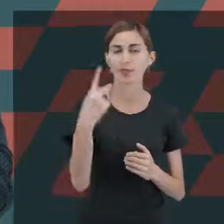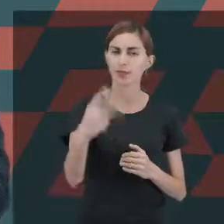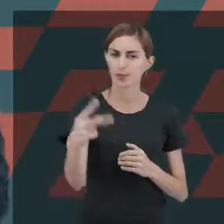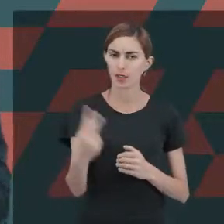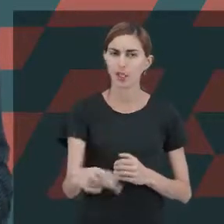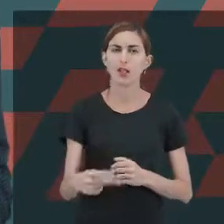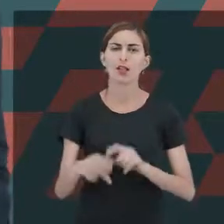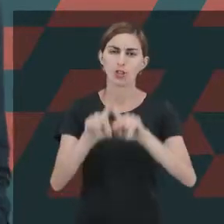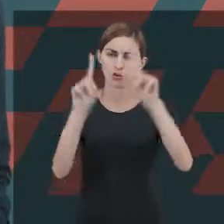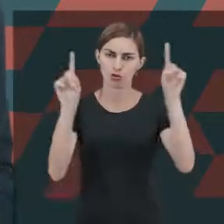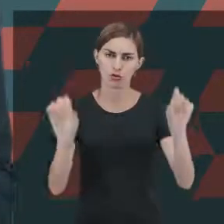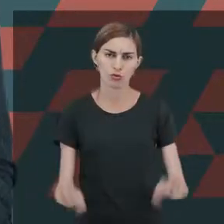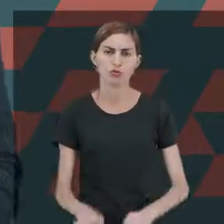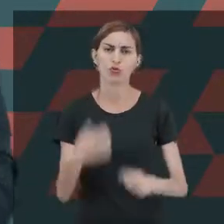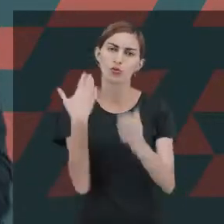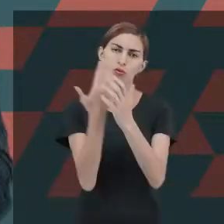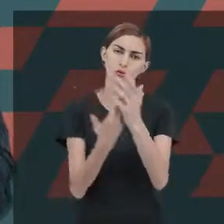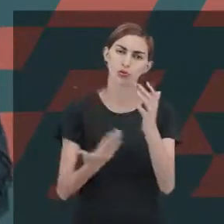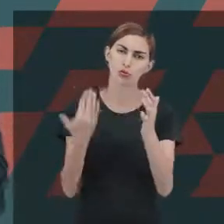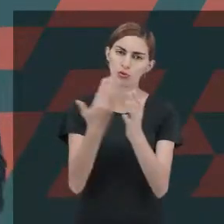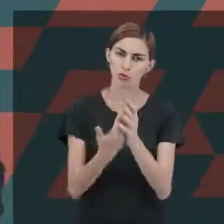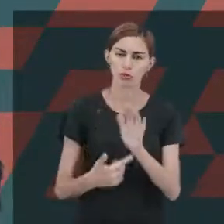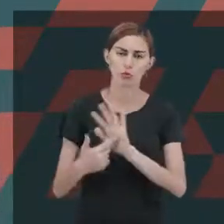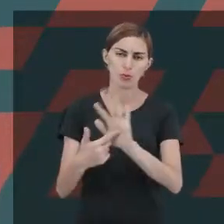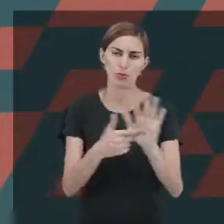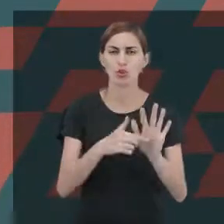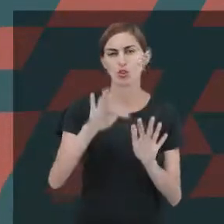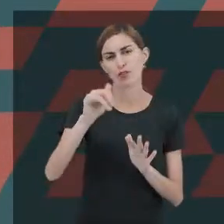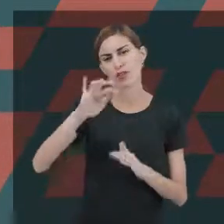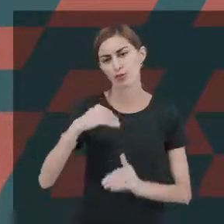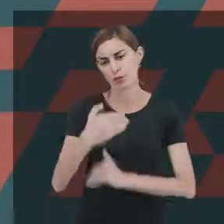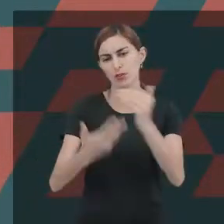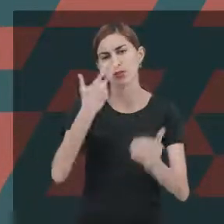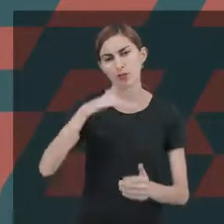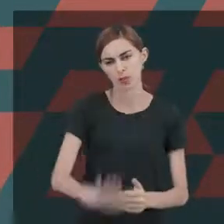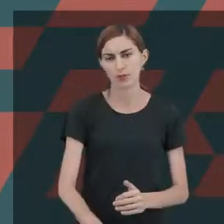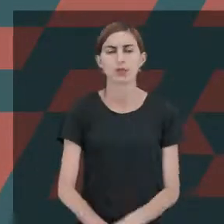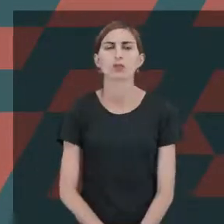estruturamos o que o estudo traz enquanto fatores do desenvolvimento infantil.